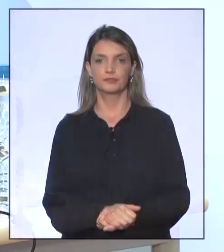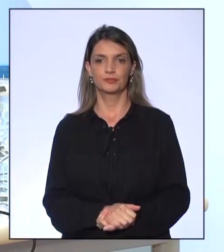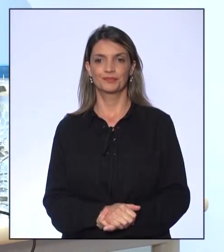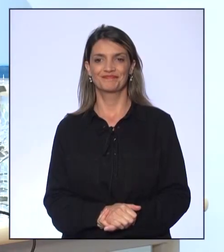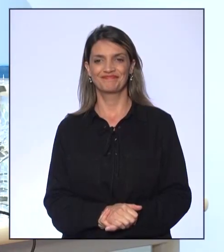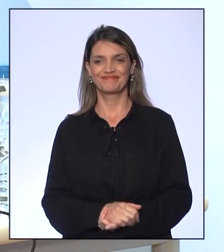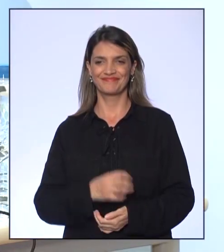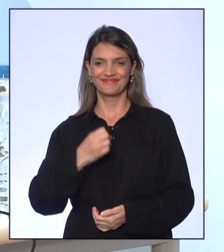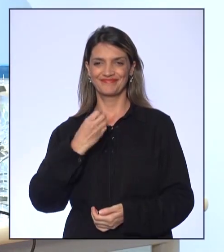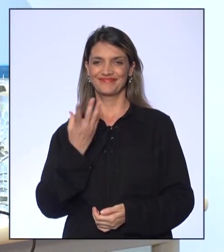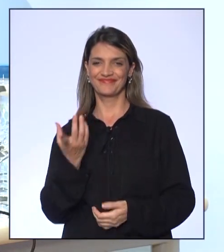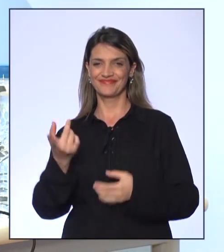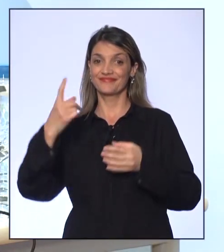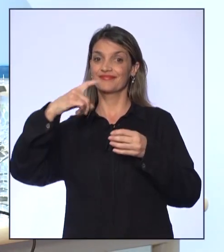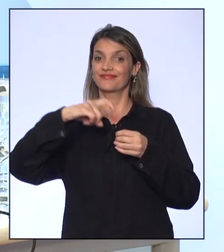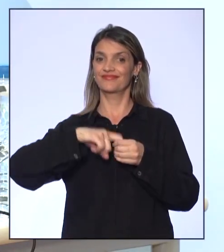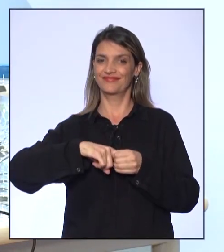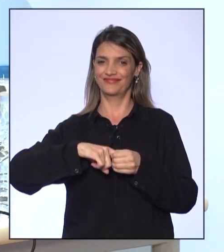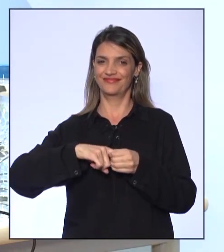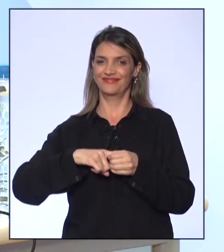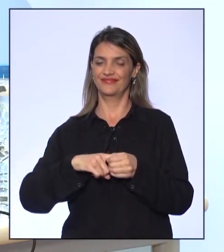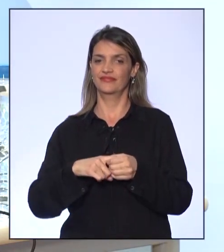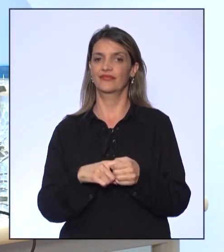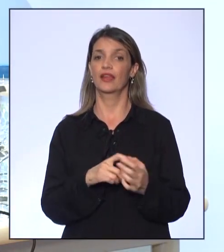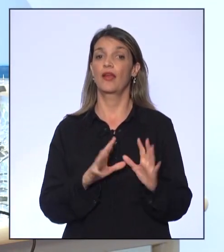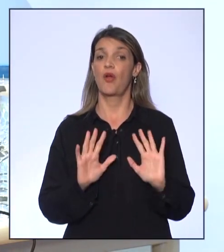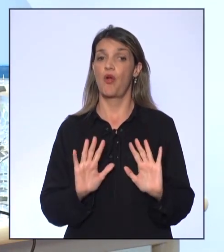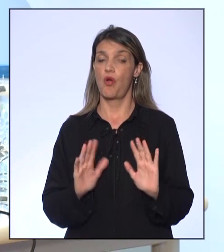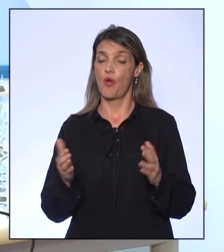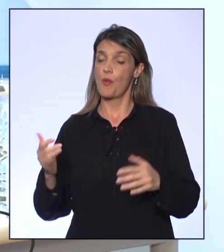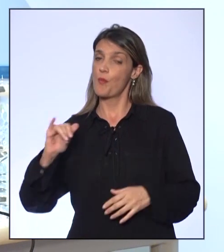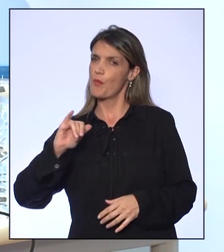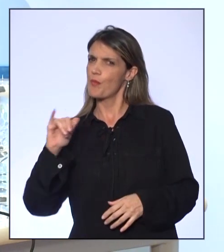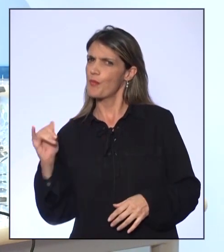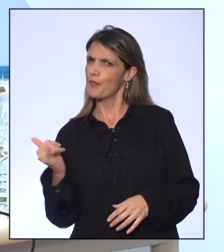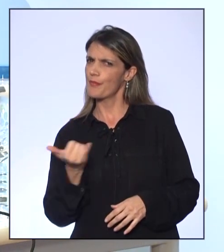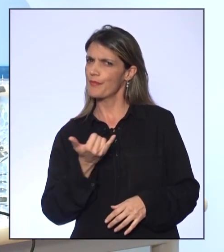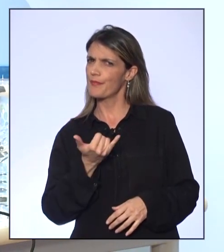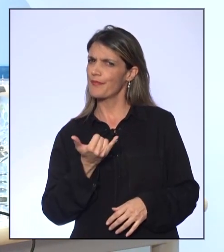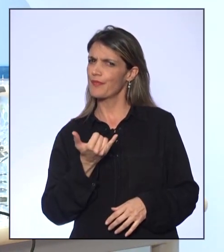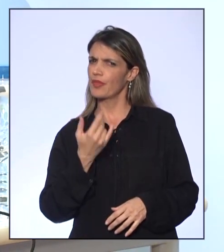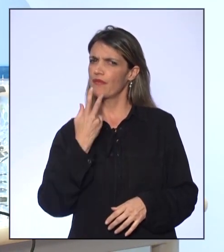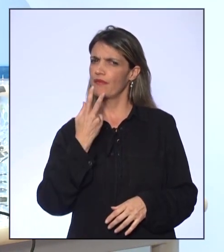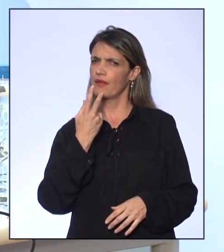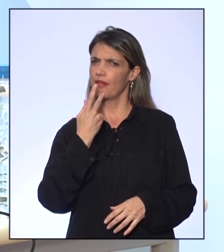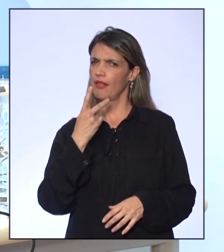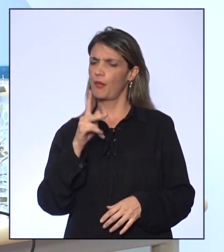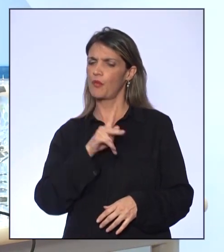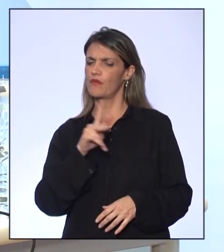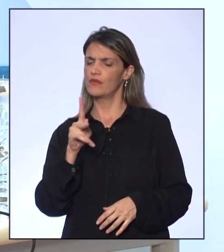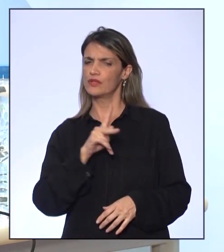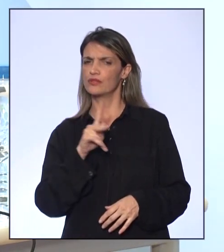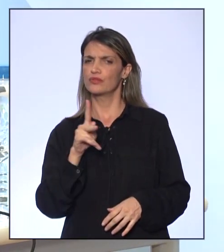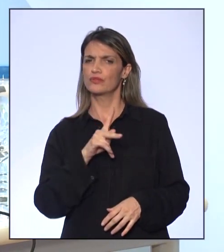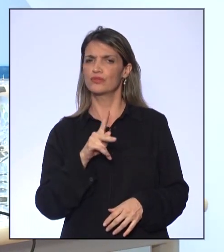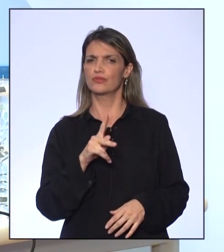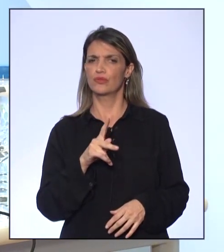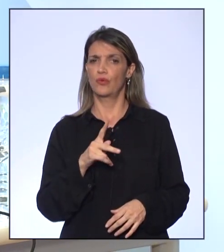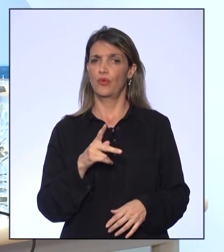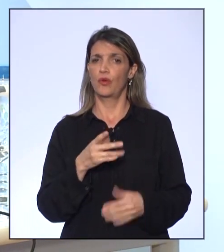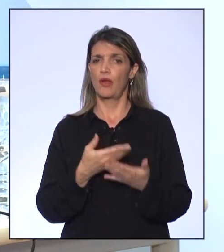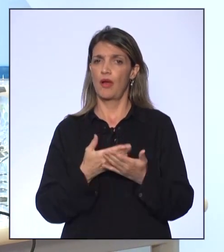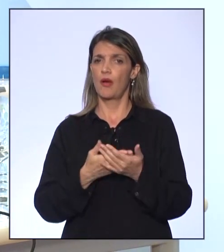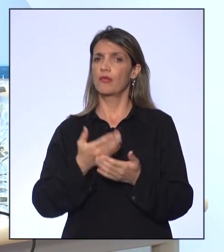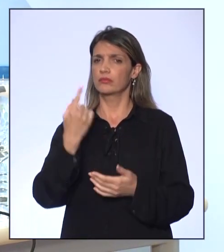Muito bem, estamos de volta. E eu vou aproveitar aqui esse momento para reforçar uma fala do professor Sérgio na nossa última